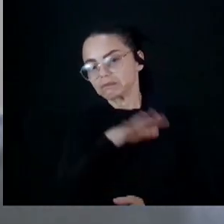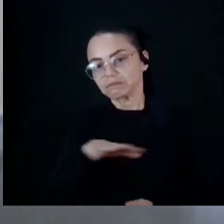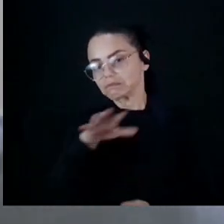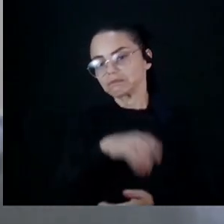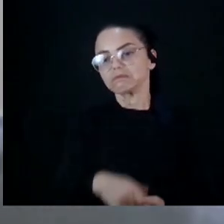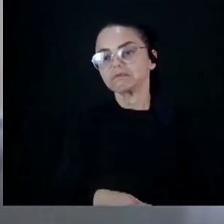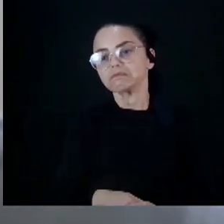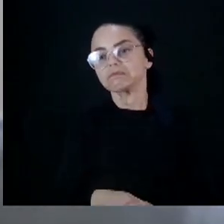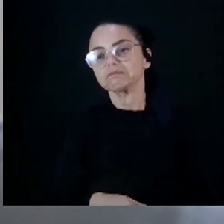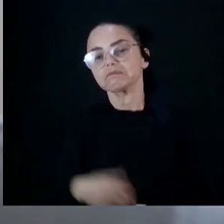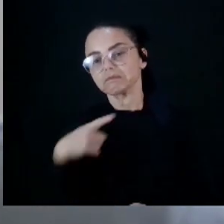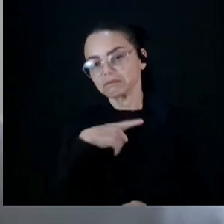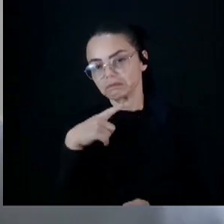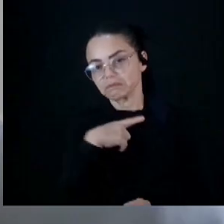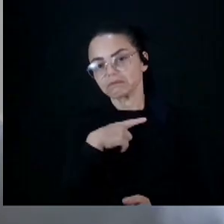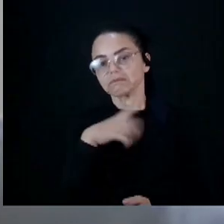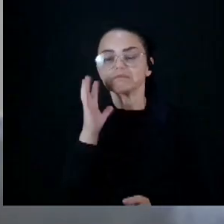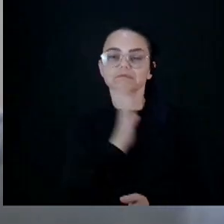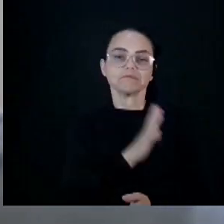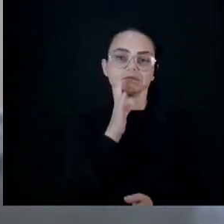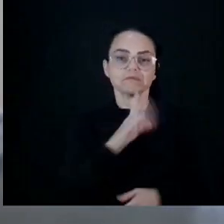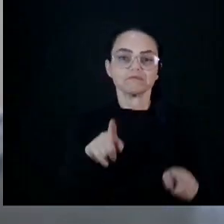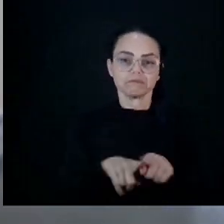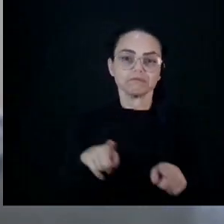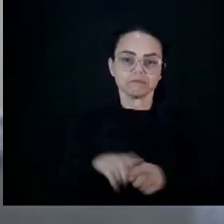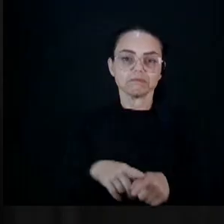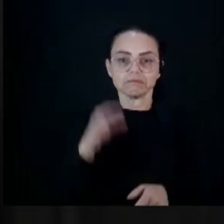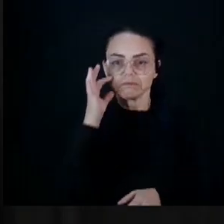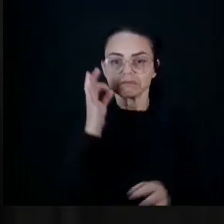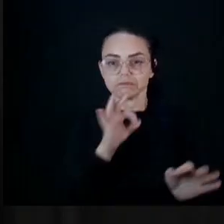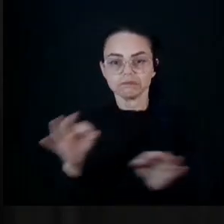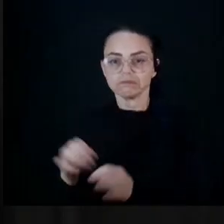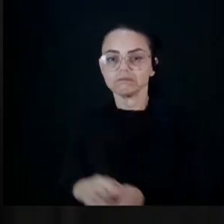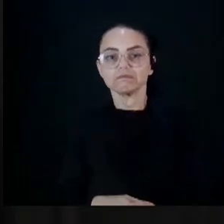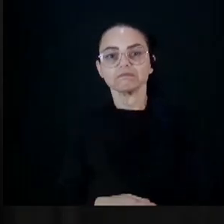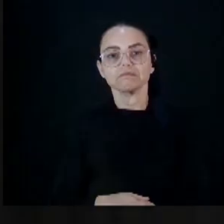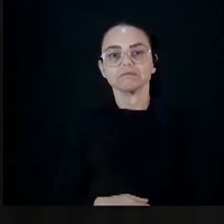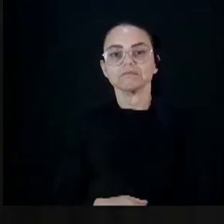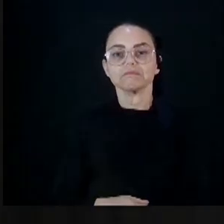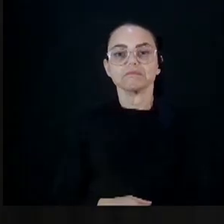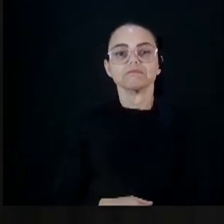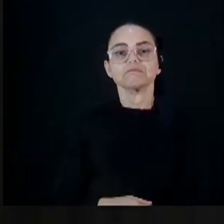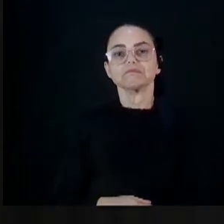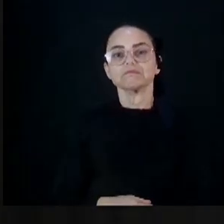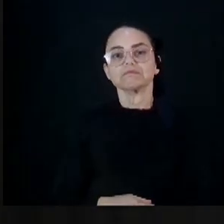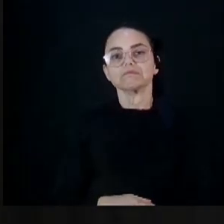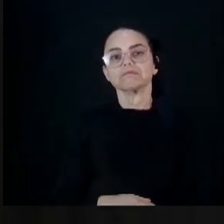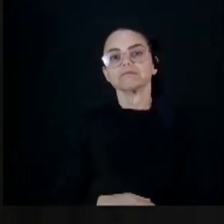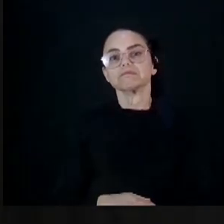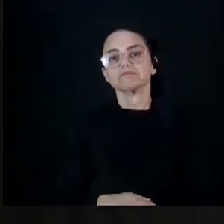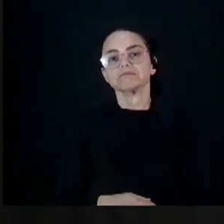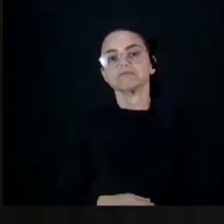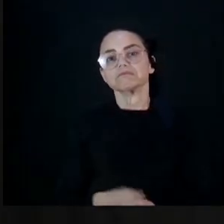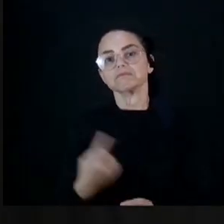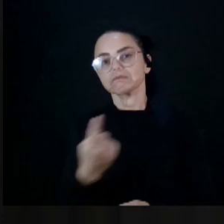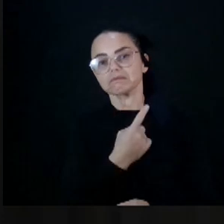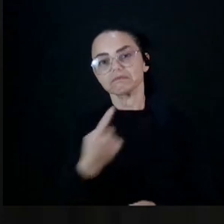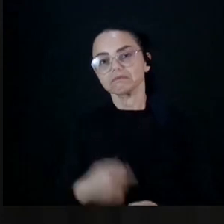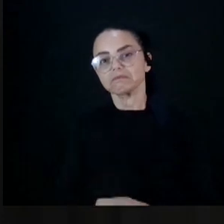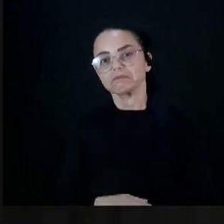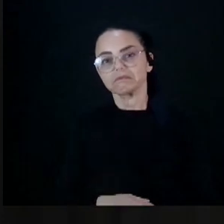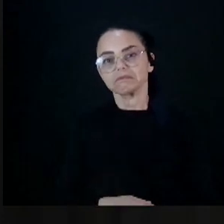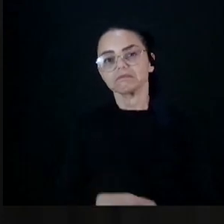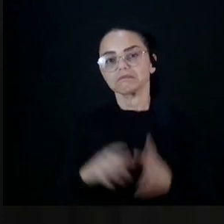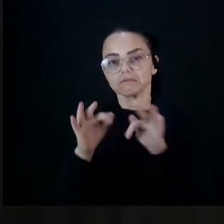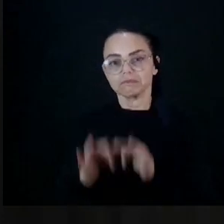tem que ser atraente também para quem está assistindo, né. Entendi. Professor, nós estamos encaminhando para o